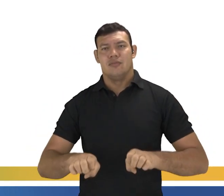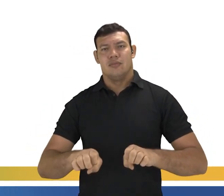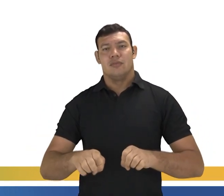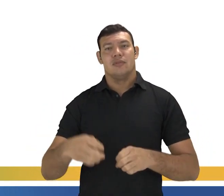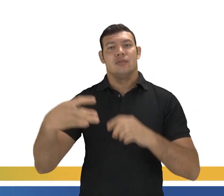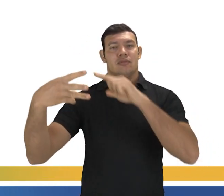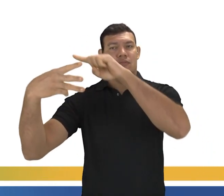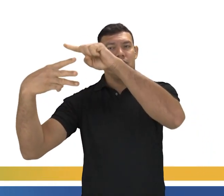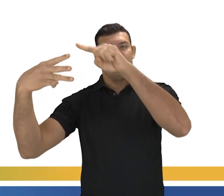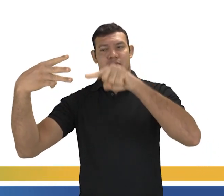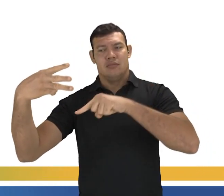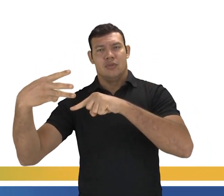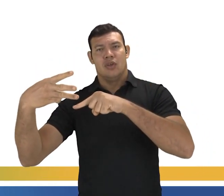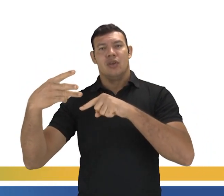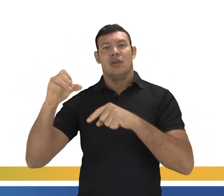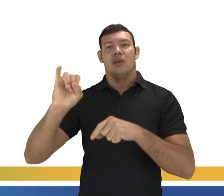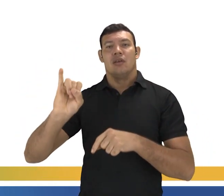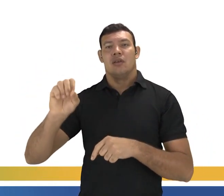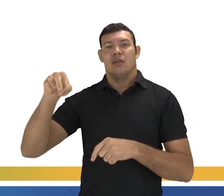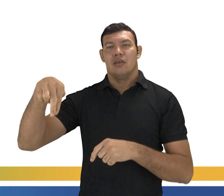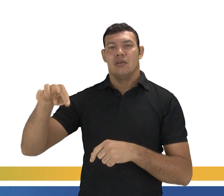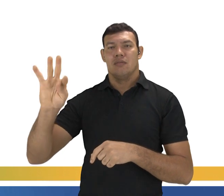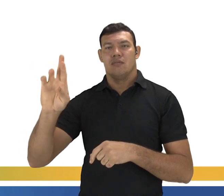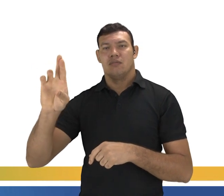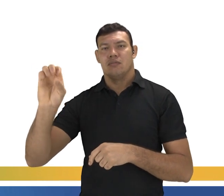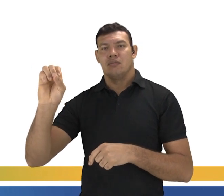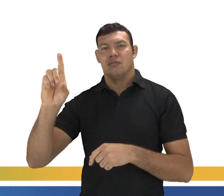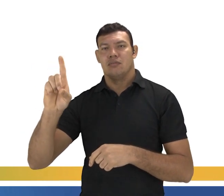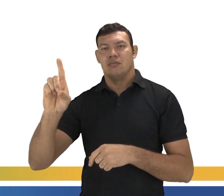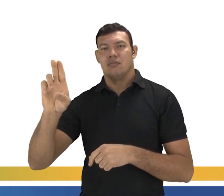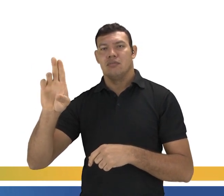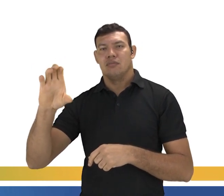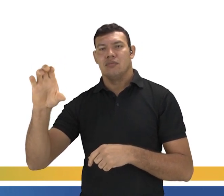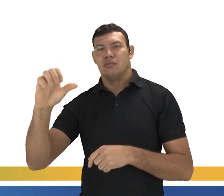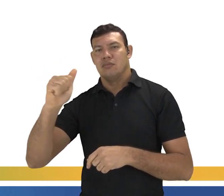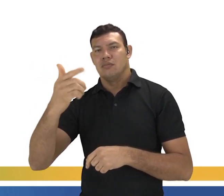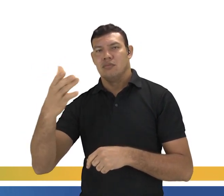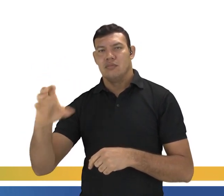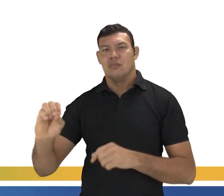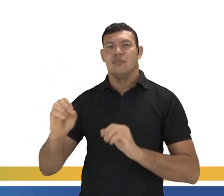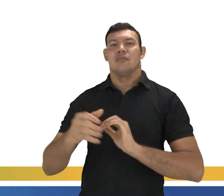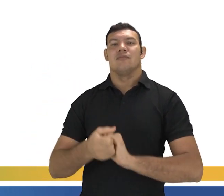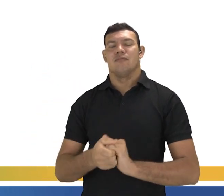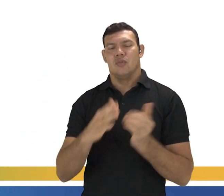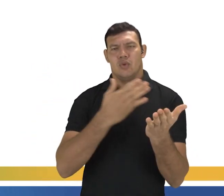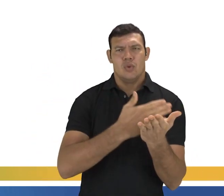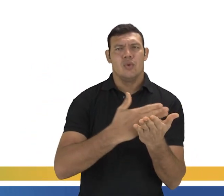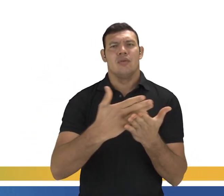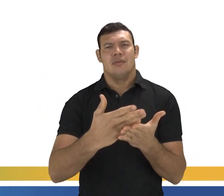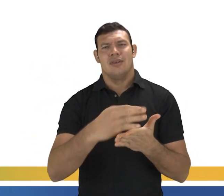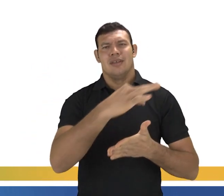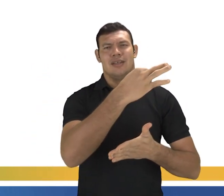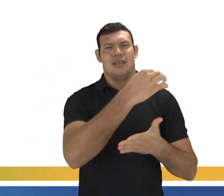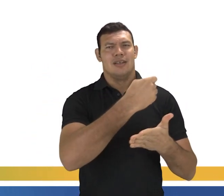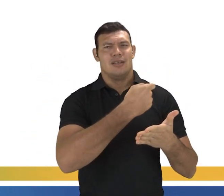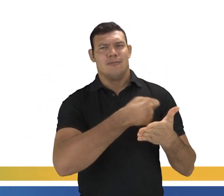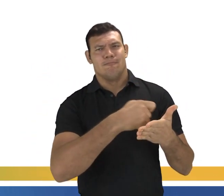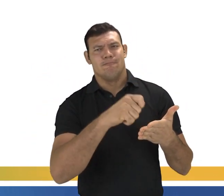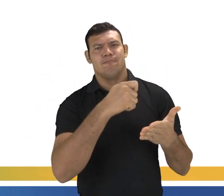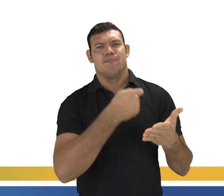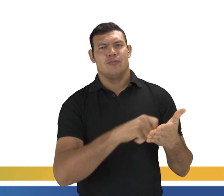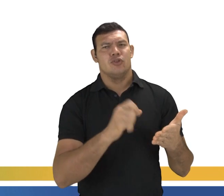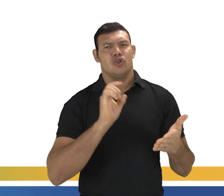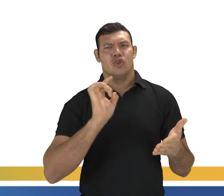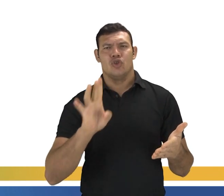deve apresentar o tema e a tese. Eu sempre friso, é muito importante que você lembre, deve apresentar somente. Você ainda não